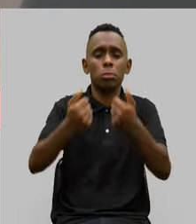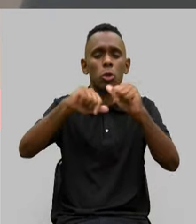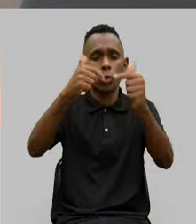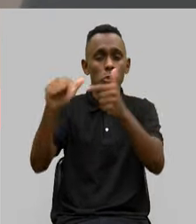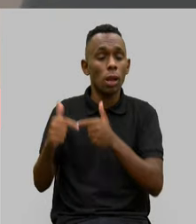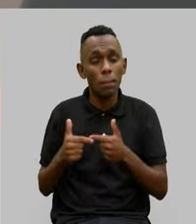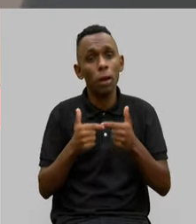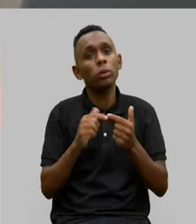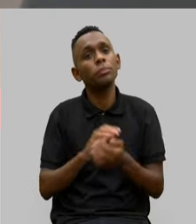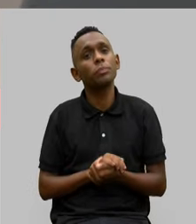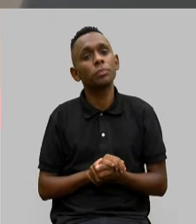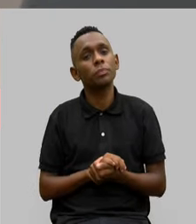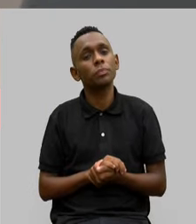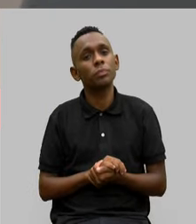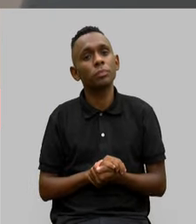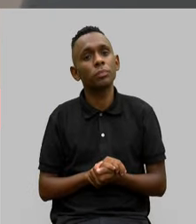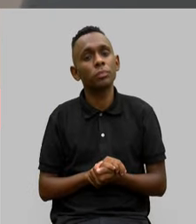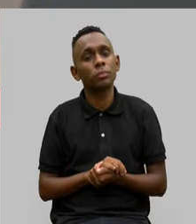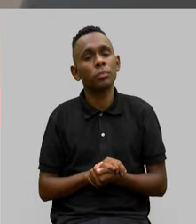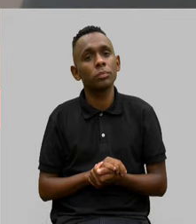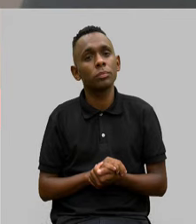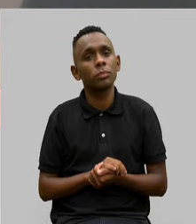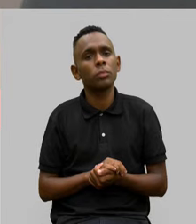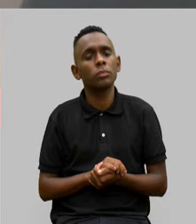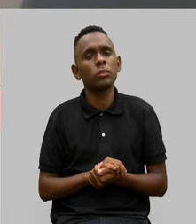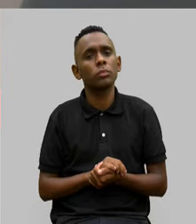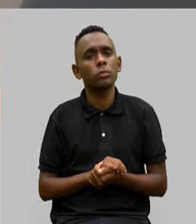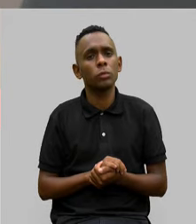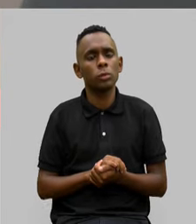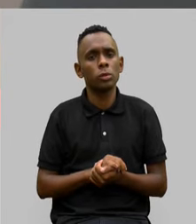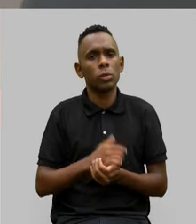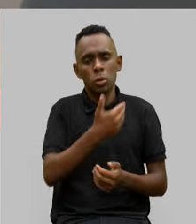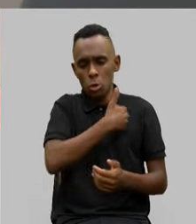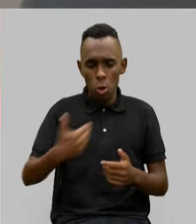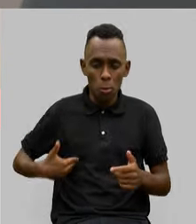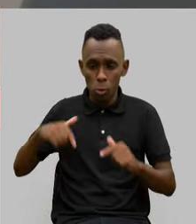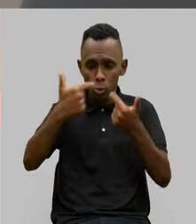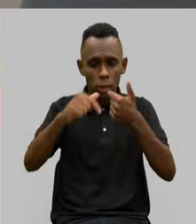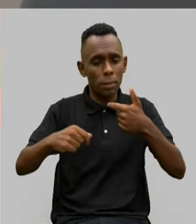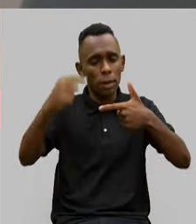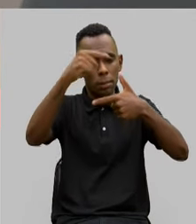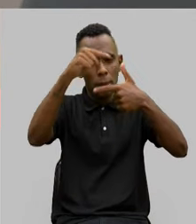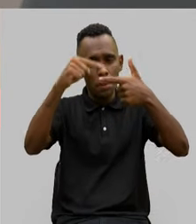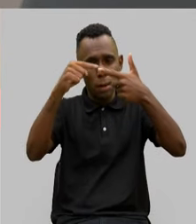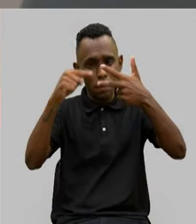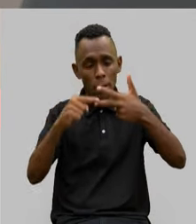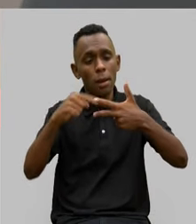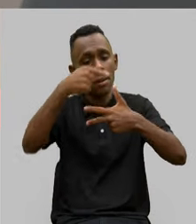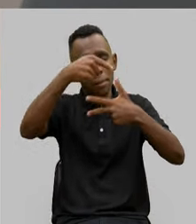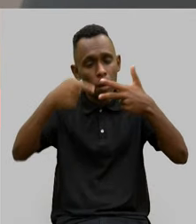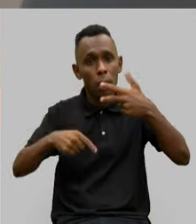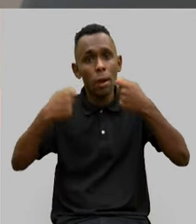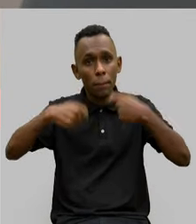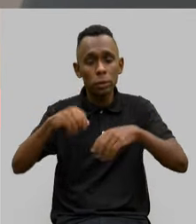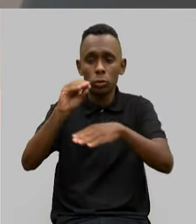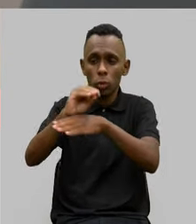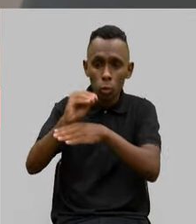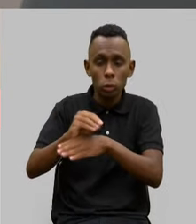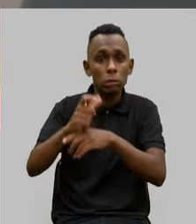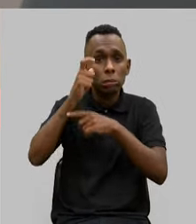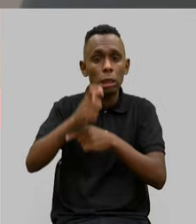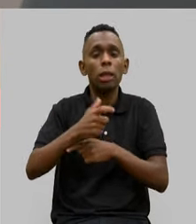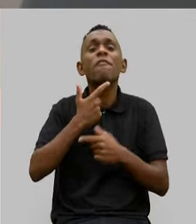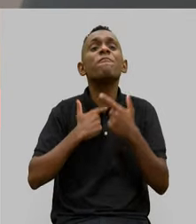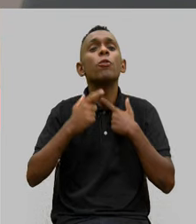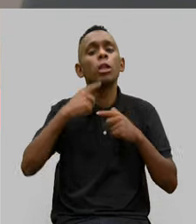atos o o poder público nas suas TR er de poder ele deve buscar a preservação do interesse público